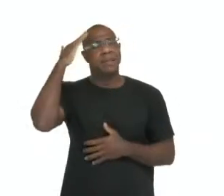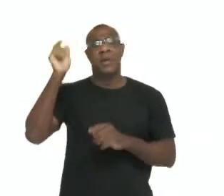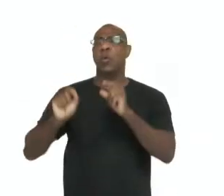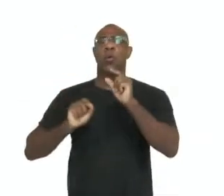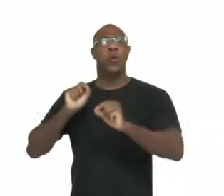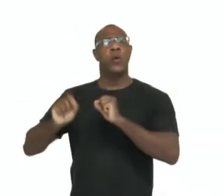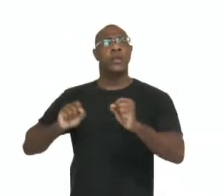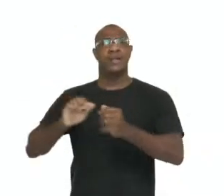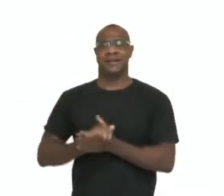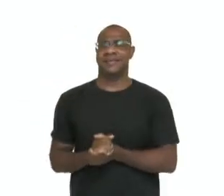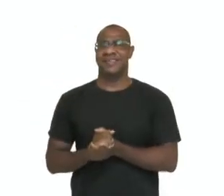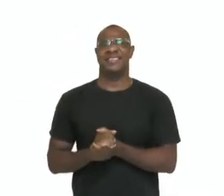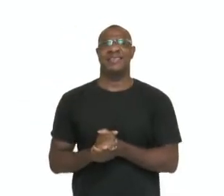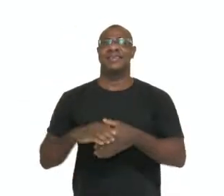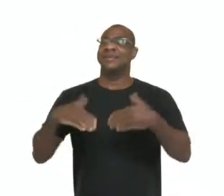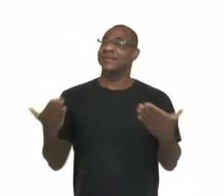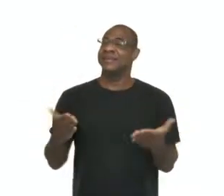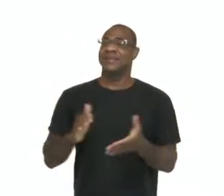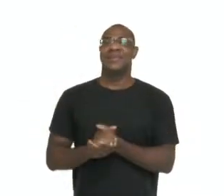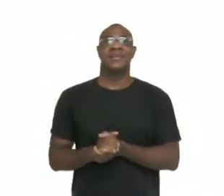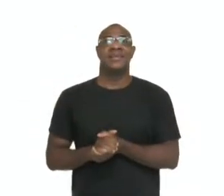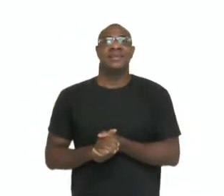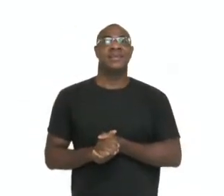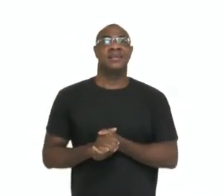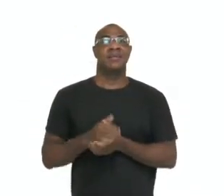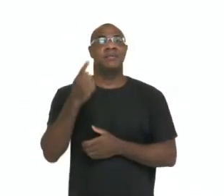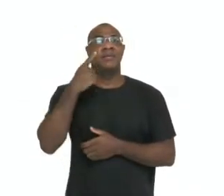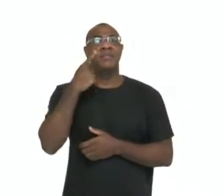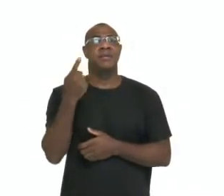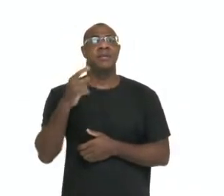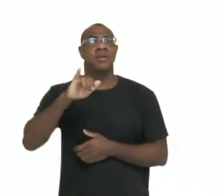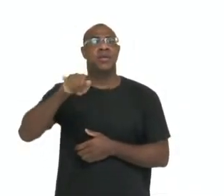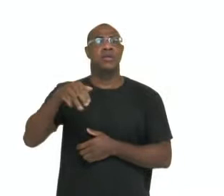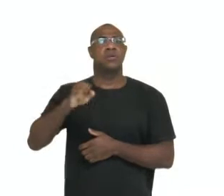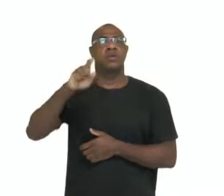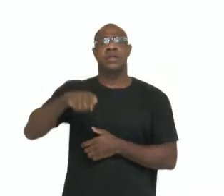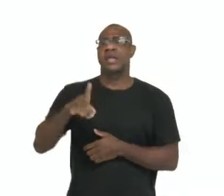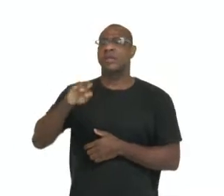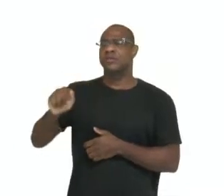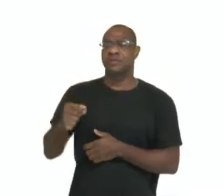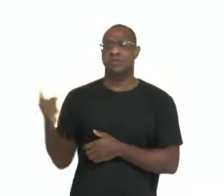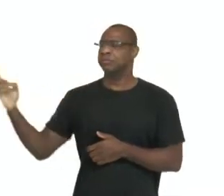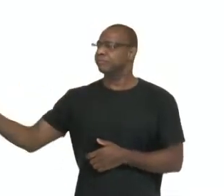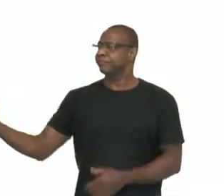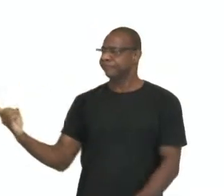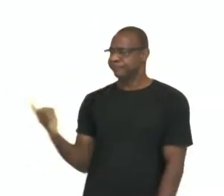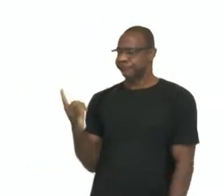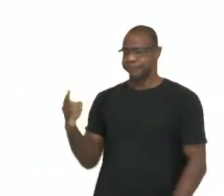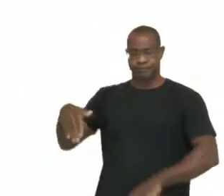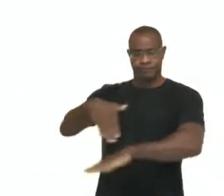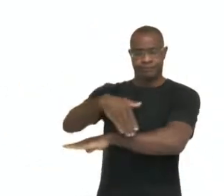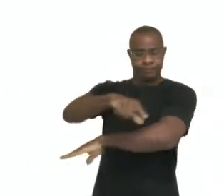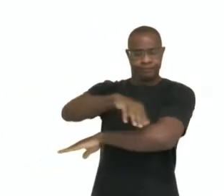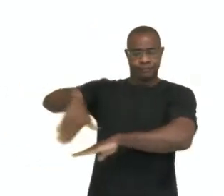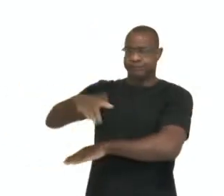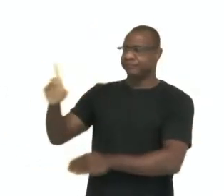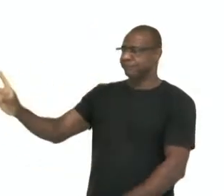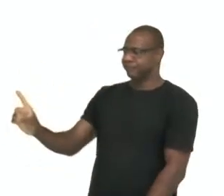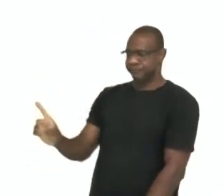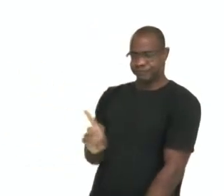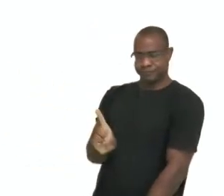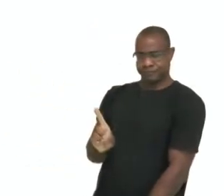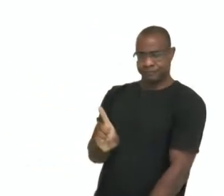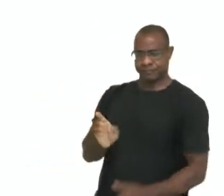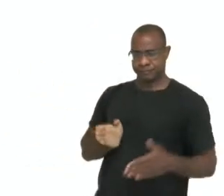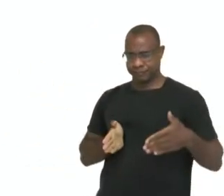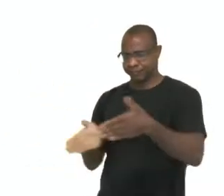de concentração, veio ver se havia alguém no corredor. Não deu por mim. Voltou e, abafando a voz,